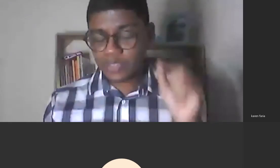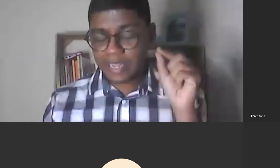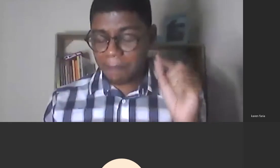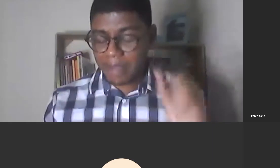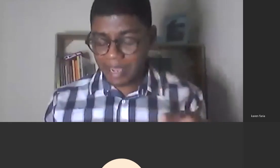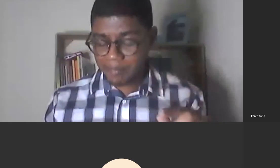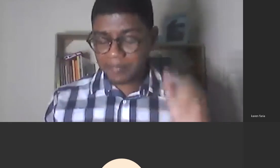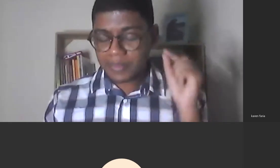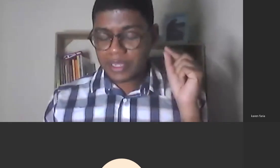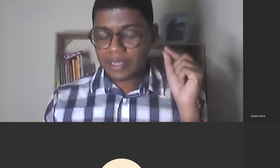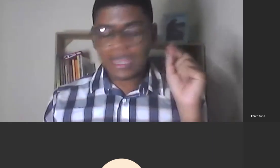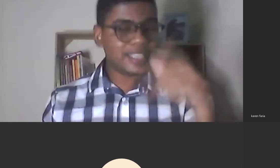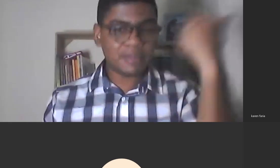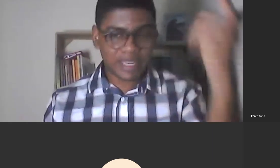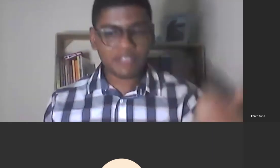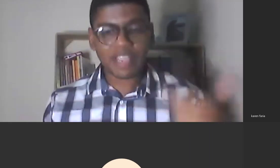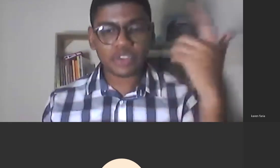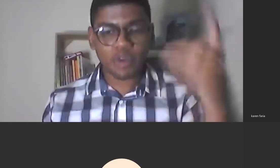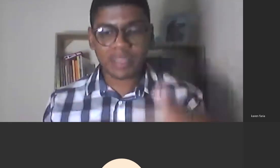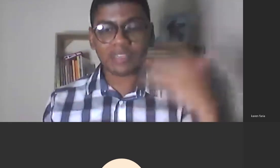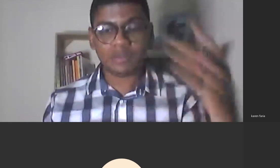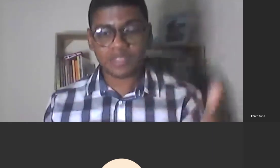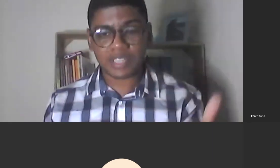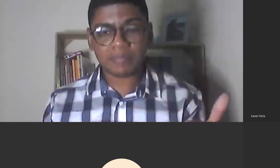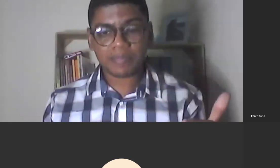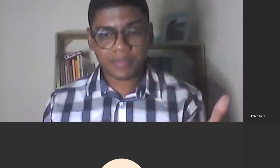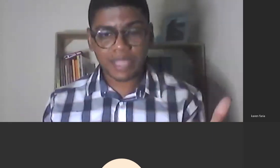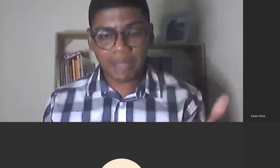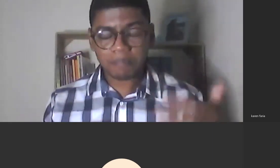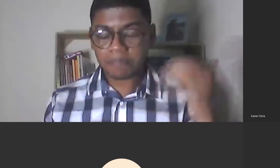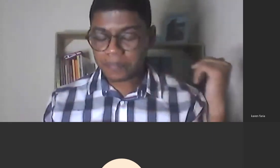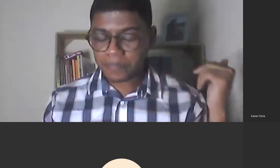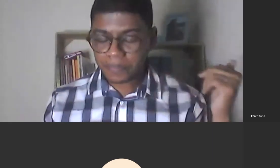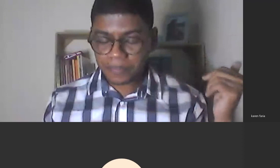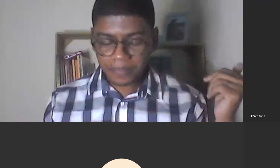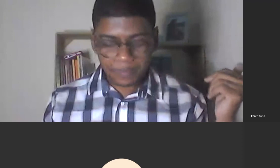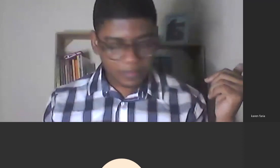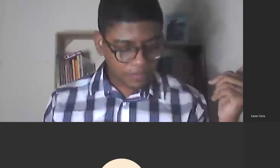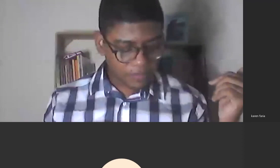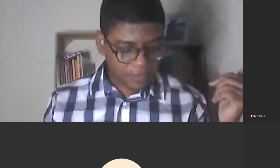Poucos sinais com a letra B, e aí semana que vem a gente começa com C, tá?